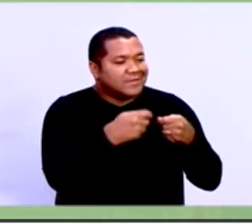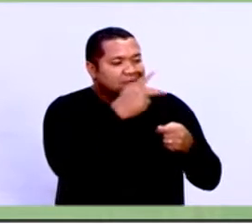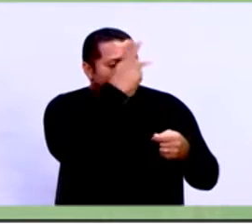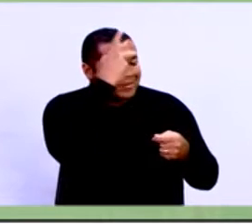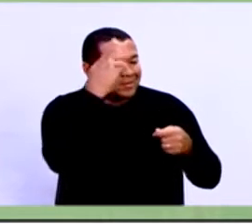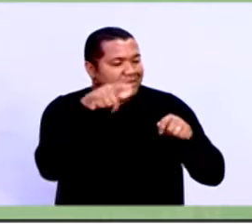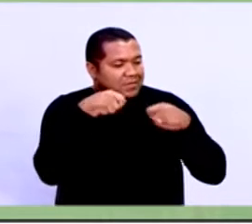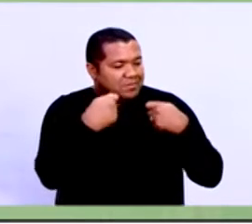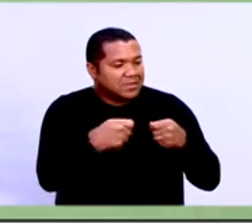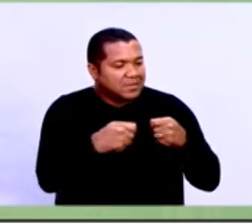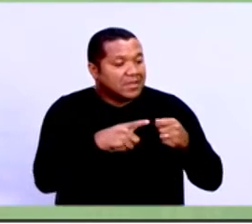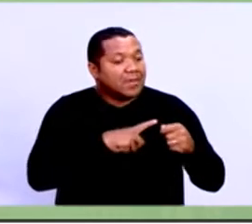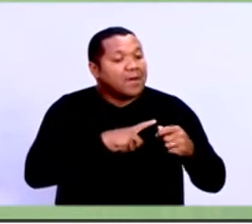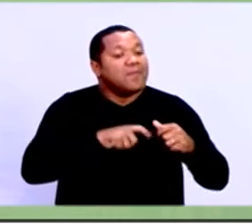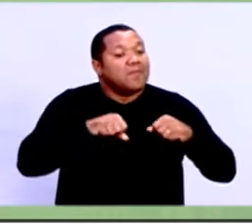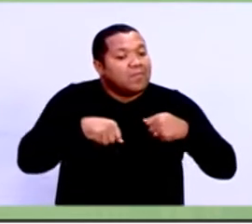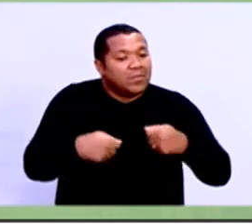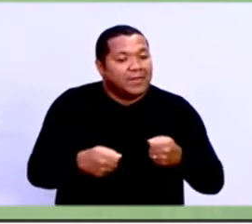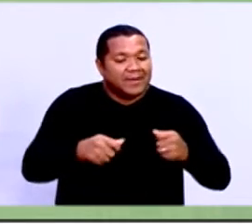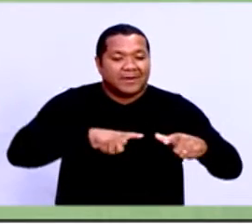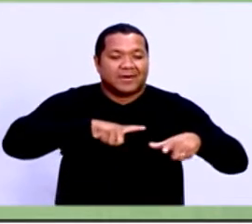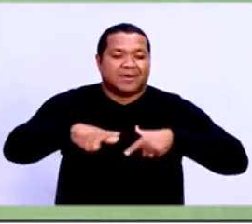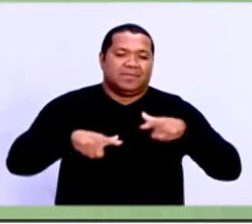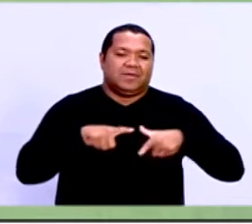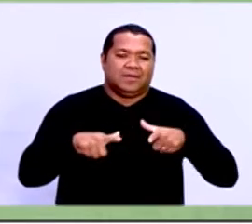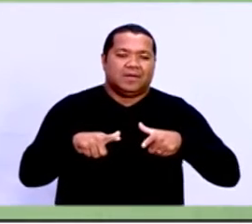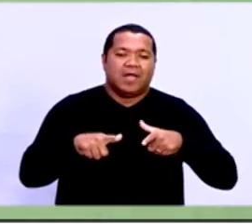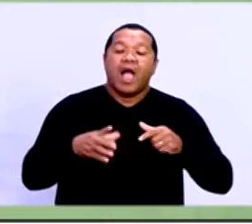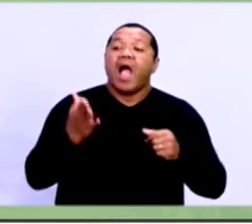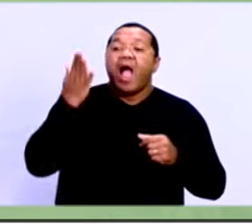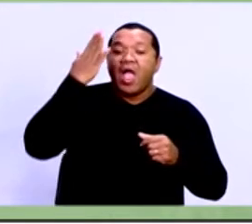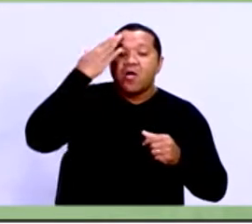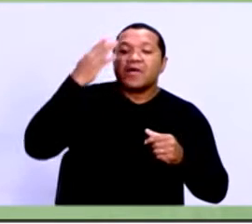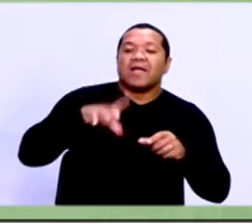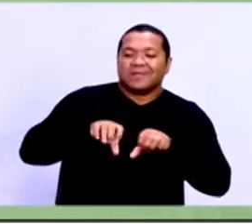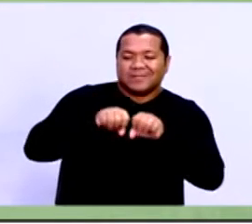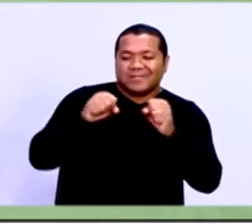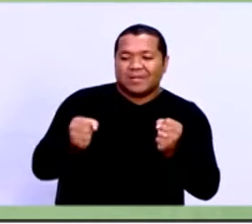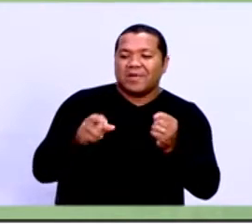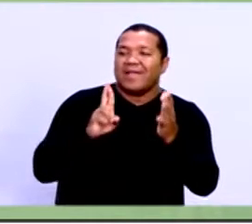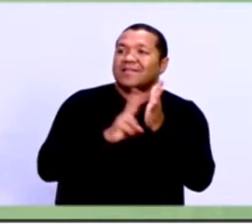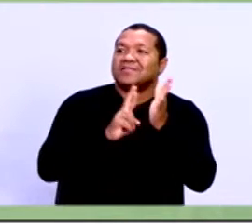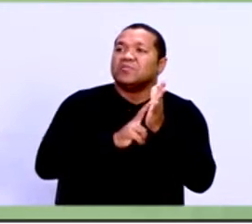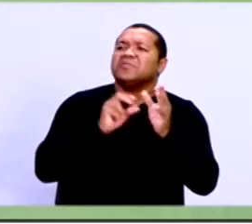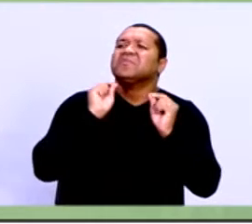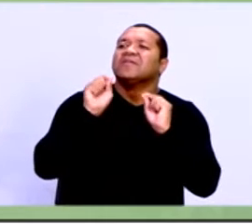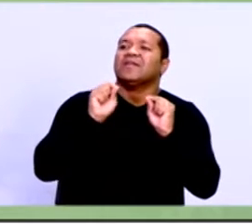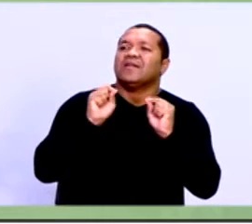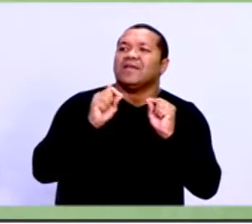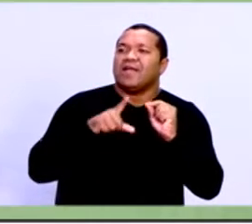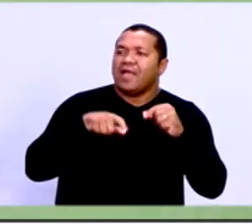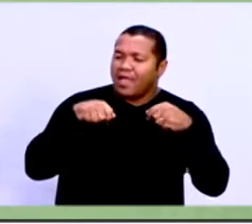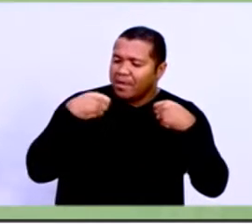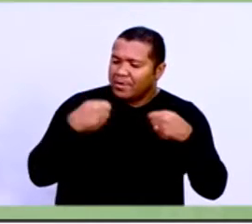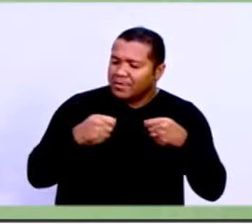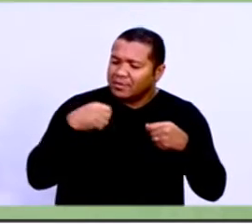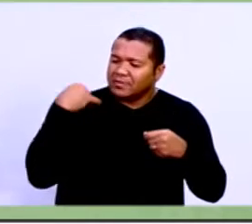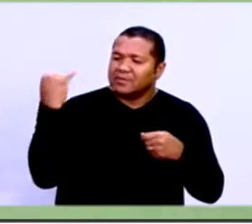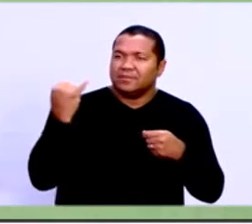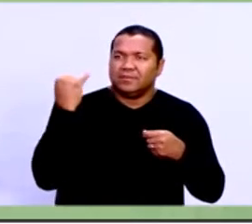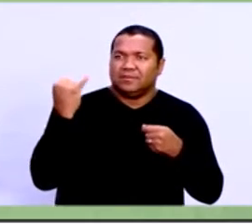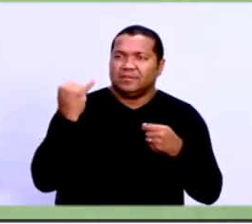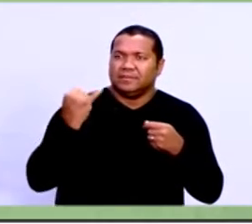produto de software querem que o sistema faça ela é vital para o desenvolvimento dos sistemas